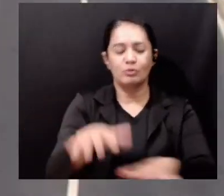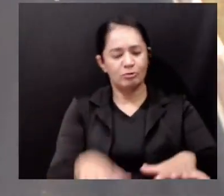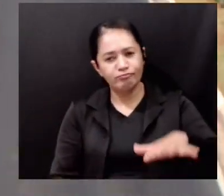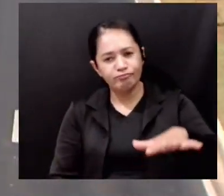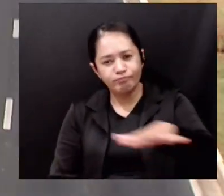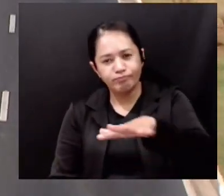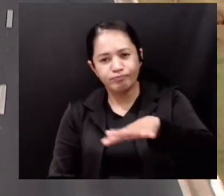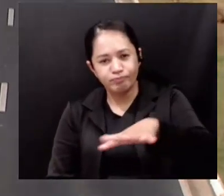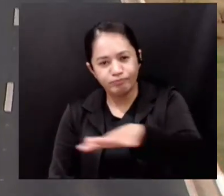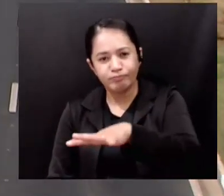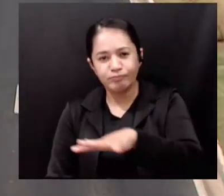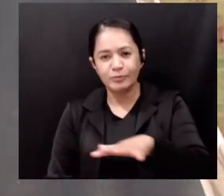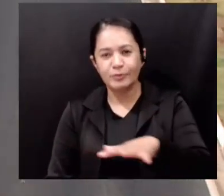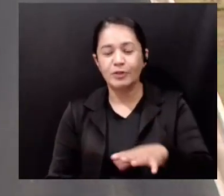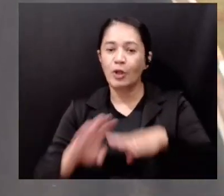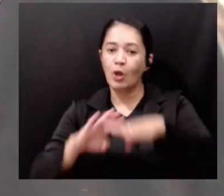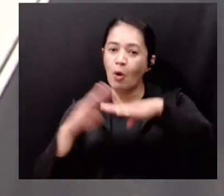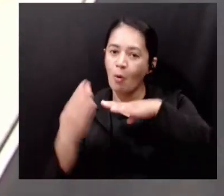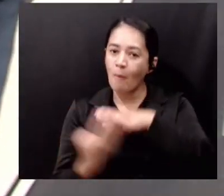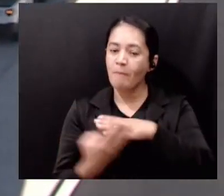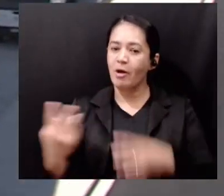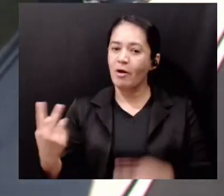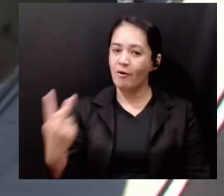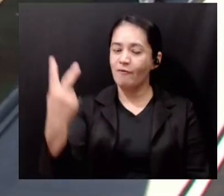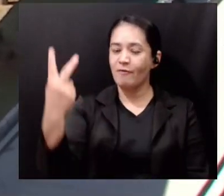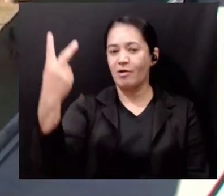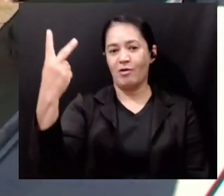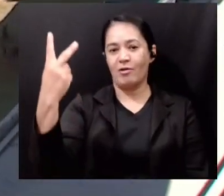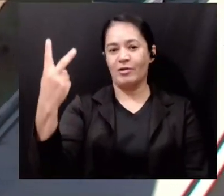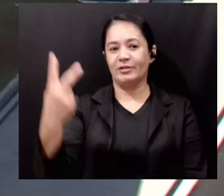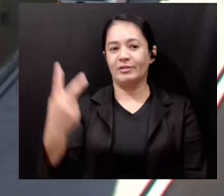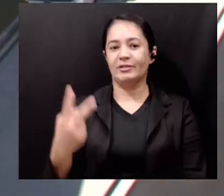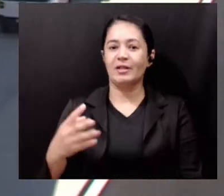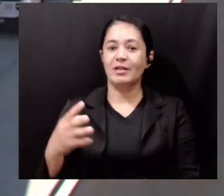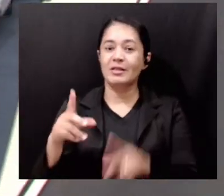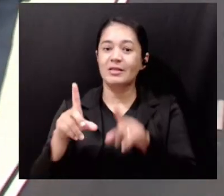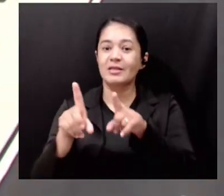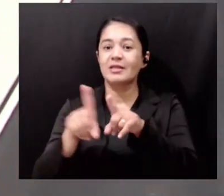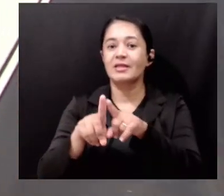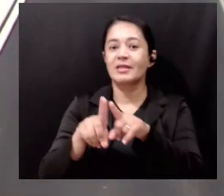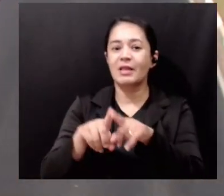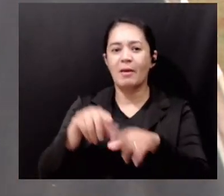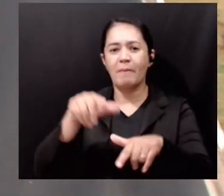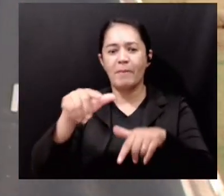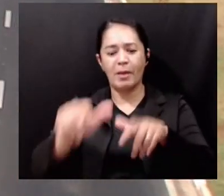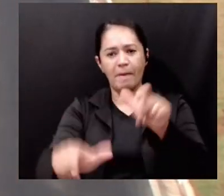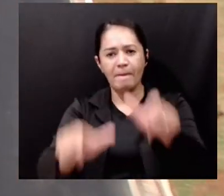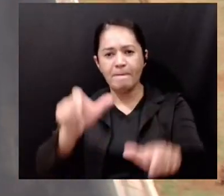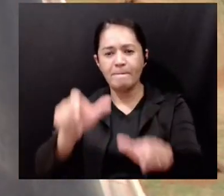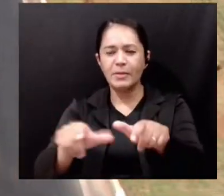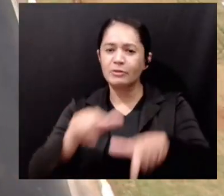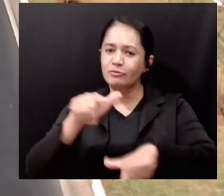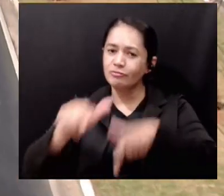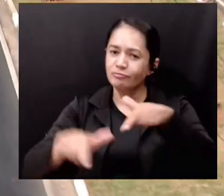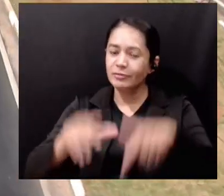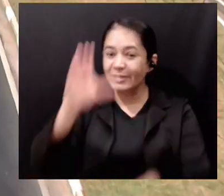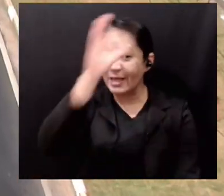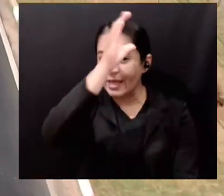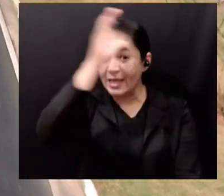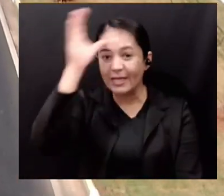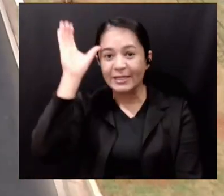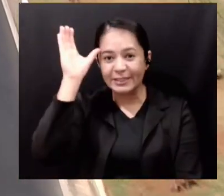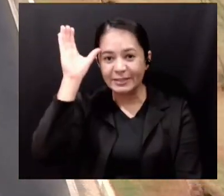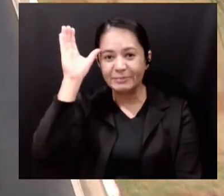bairro, o parque, aqui o Jardim Paulsurama, e certamente trabalhadores, usuários, clientes aqui do Shopping Parque das Bandeiras vão